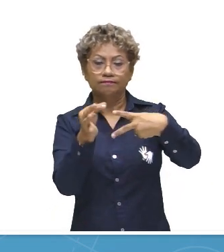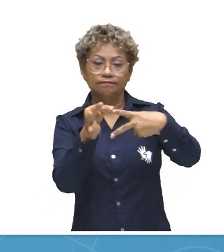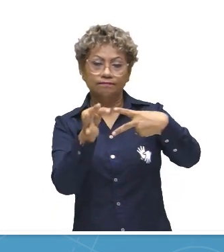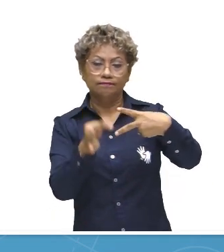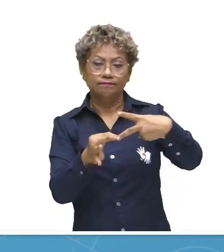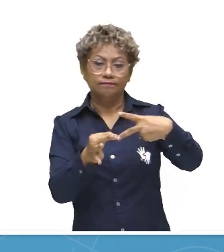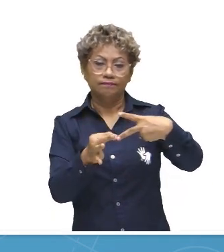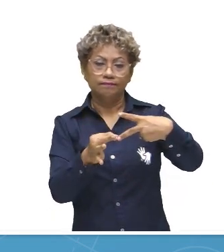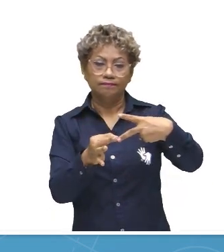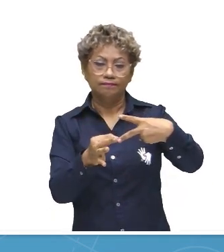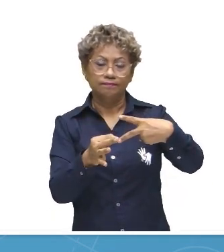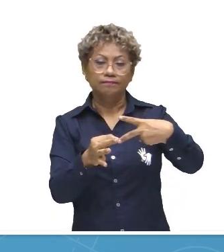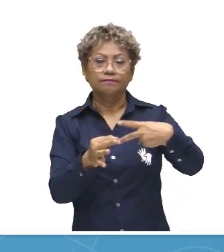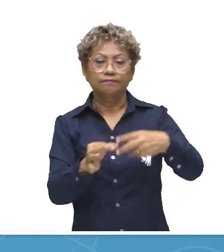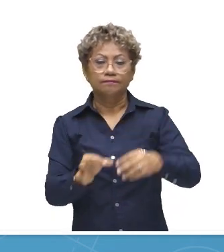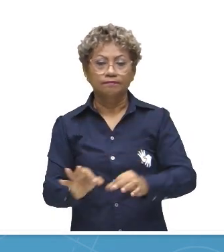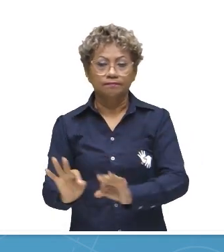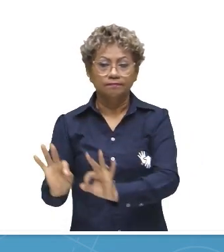do segmento com